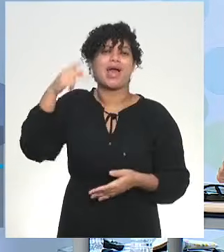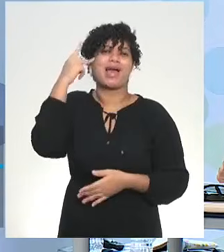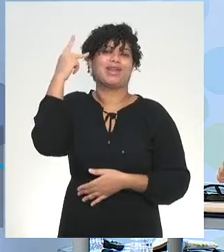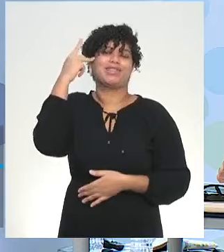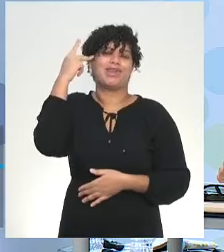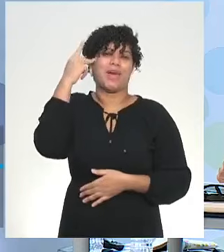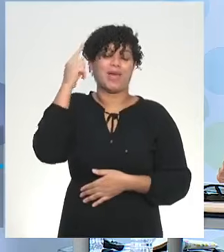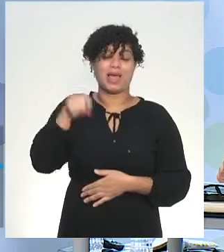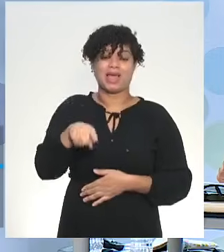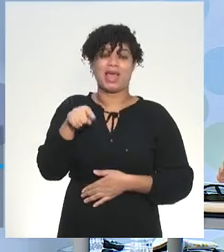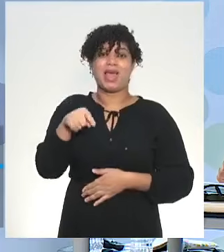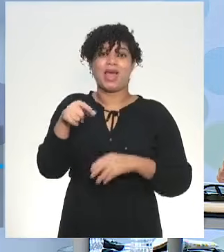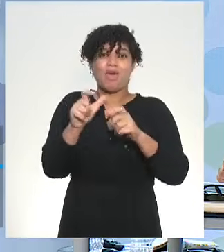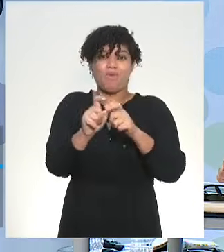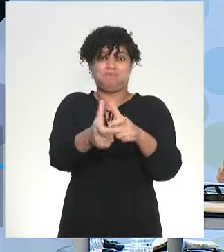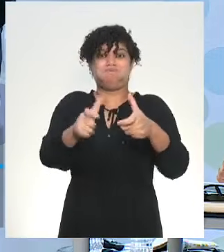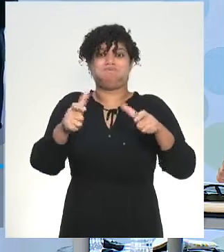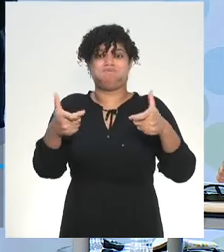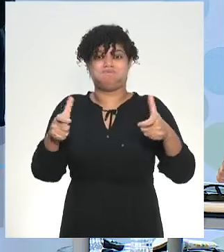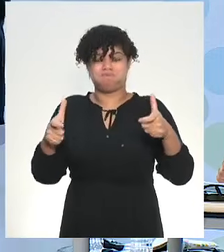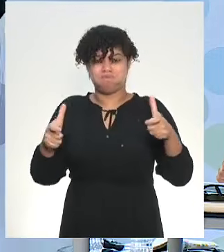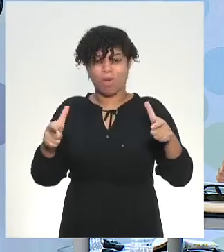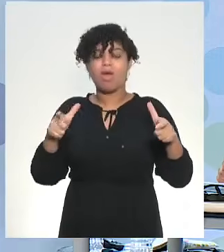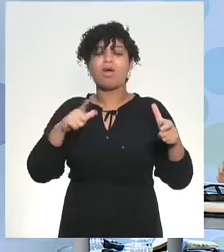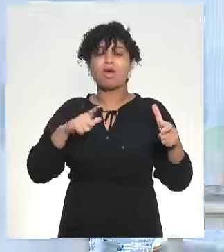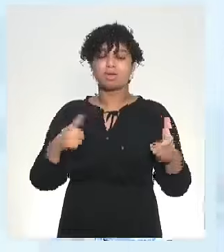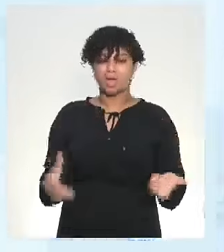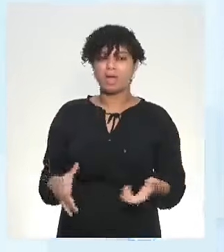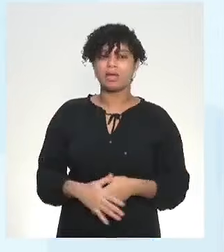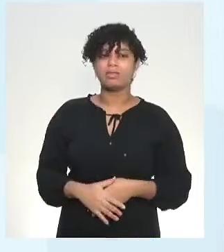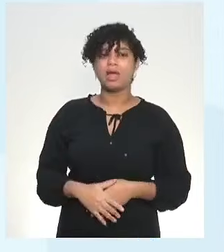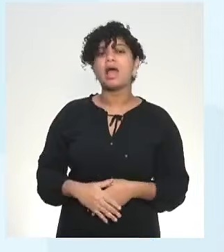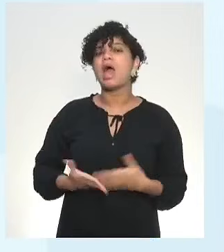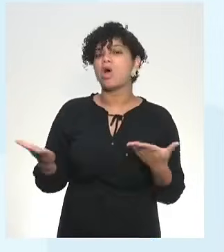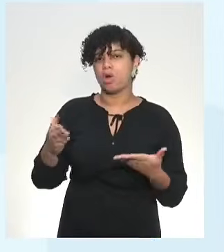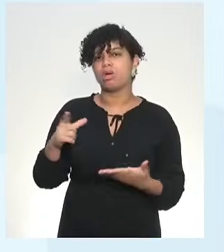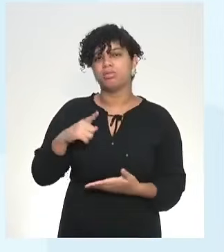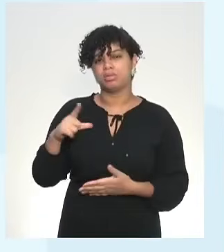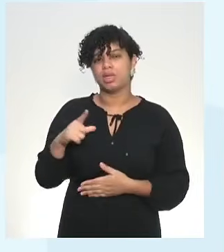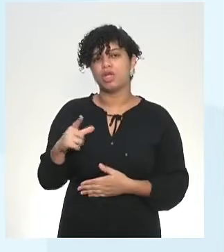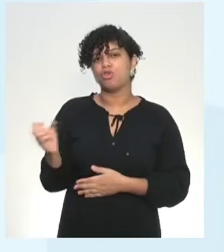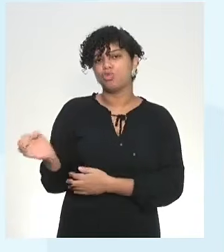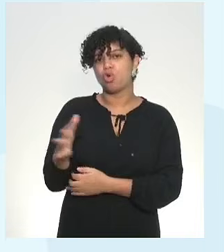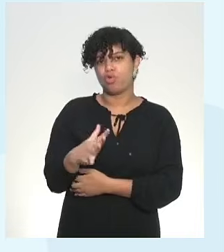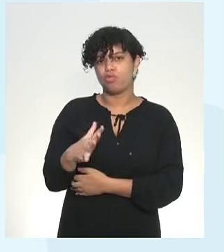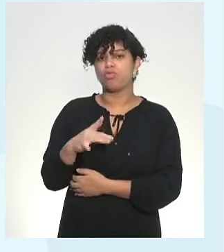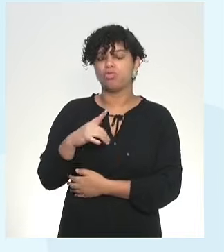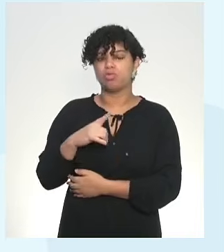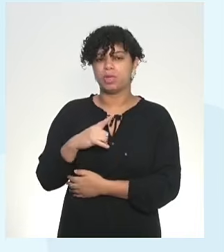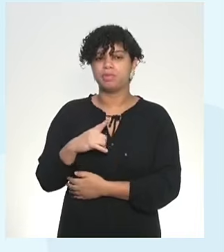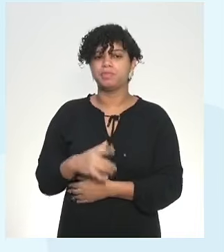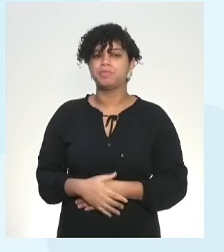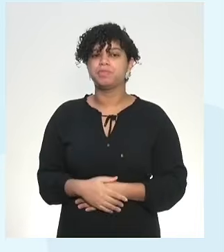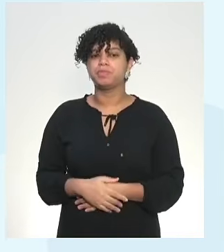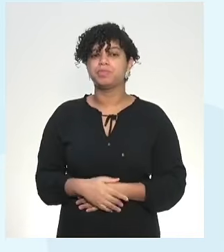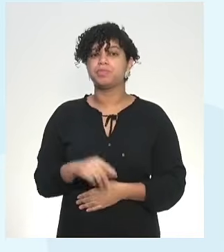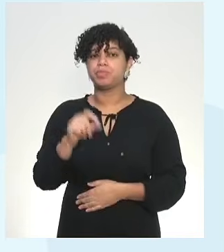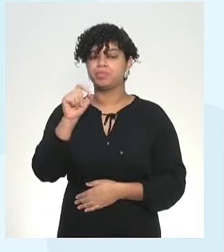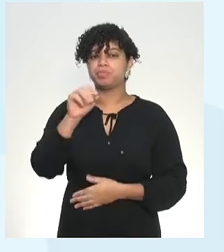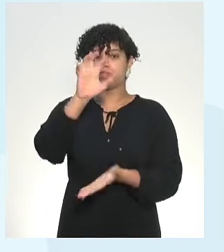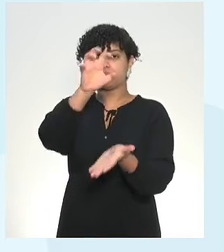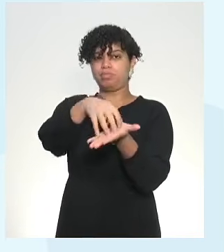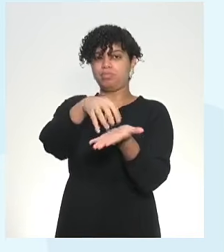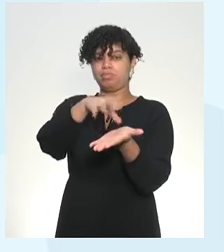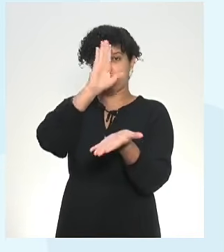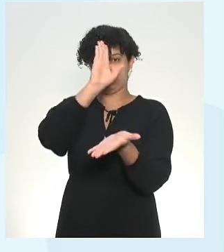grande região de São Paulo. Então, adotou aí o que nós chamamos de esquema atual. Então, nós temos a metrópole nacional, que é o que mais